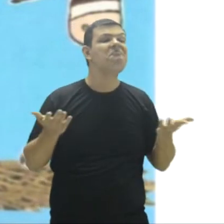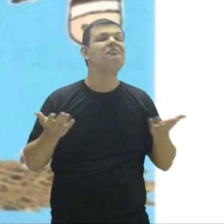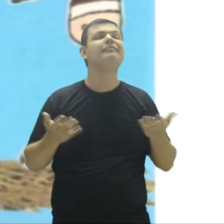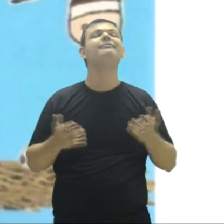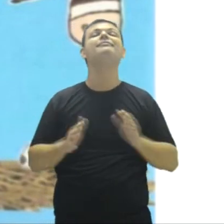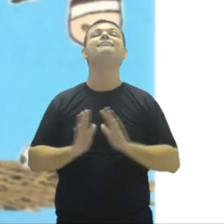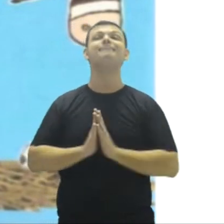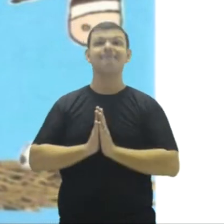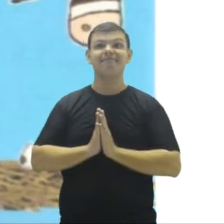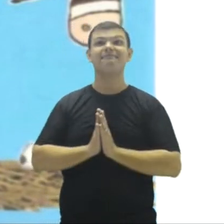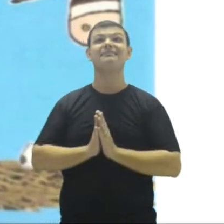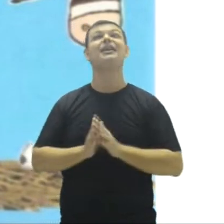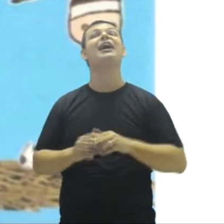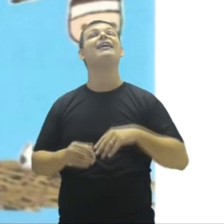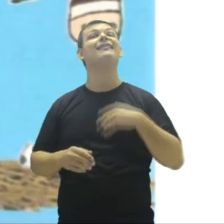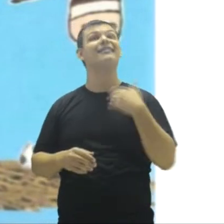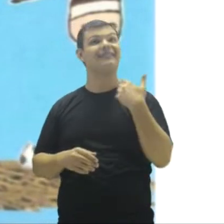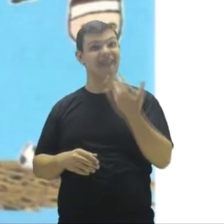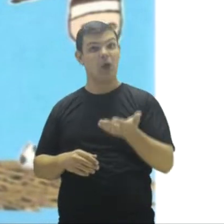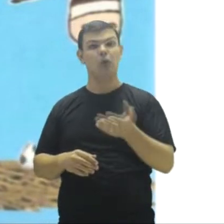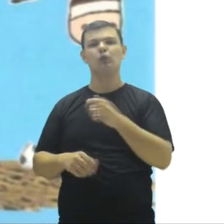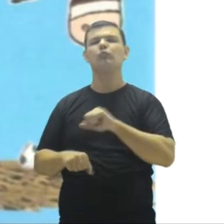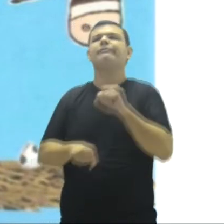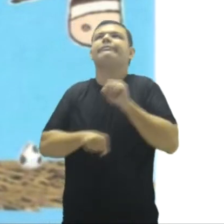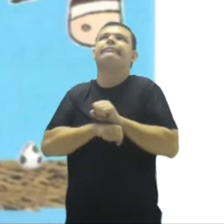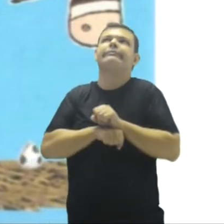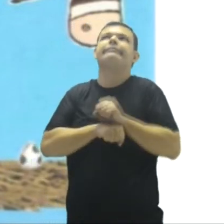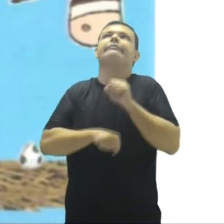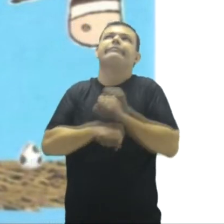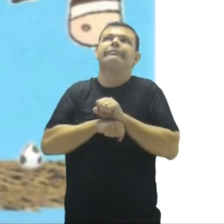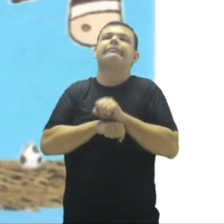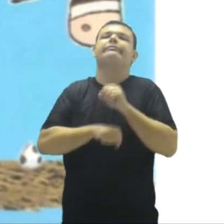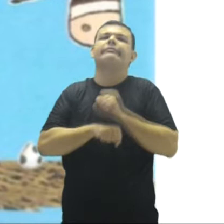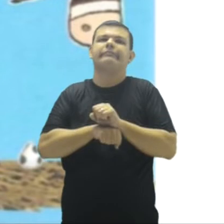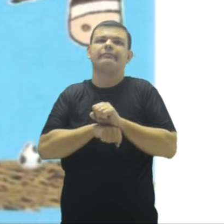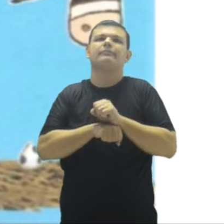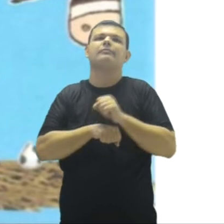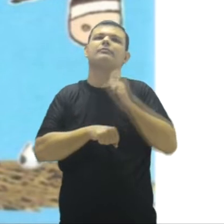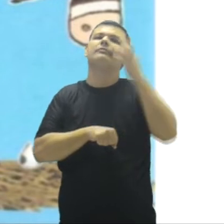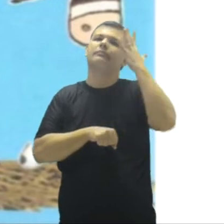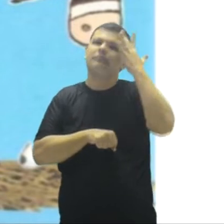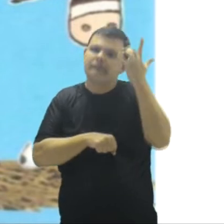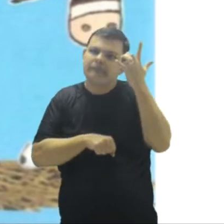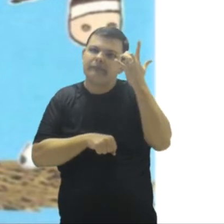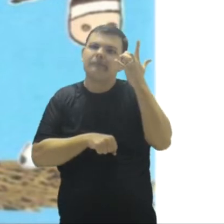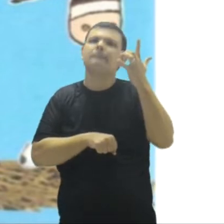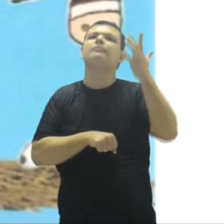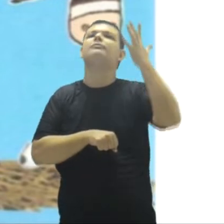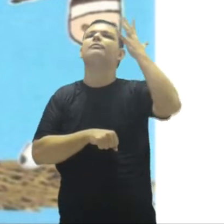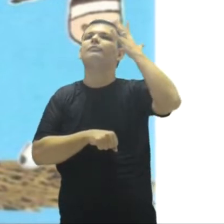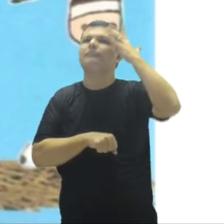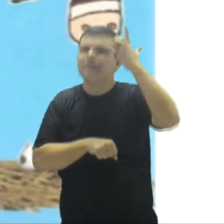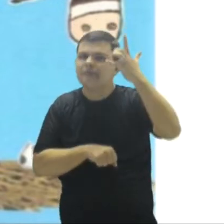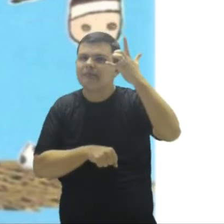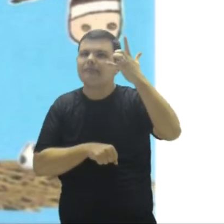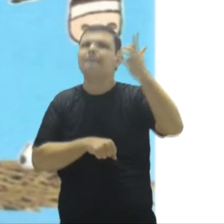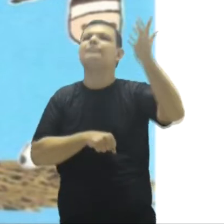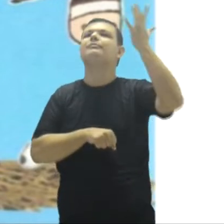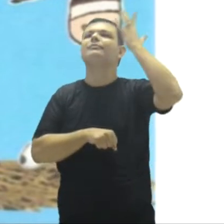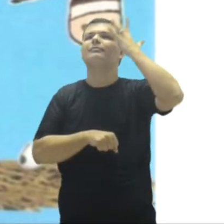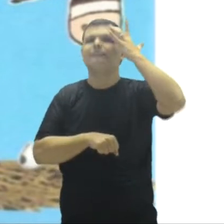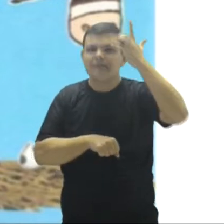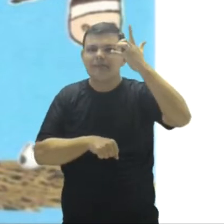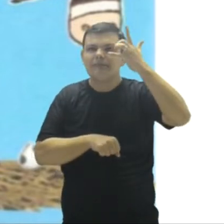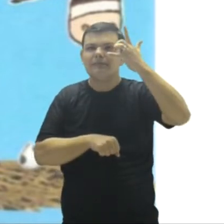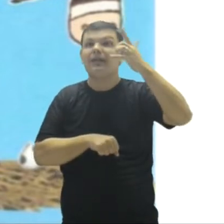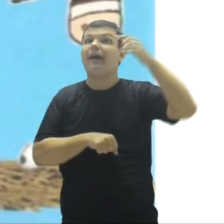Então, todo mundo resolveu esperar. Dia após dia, as vacas